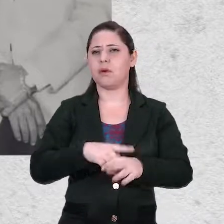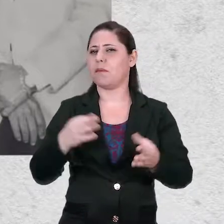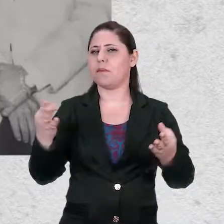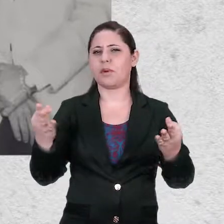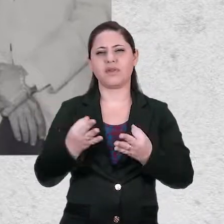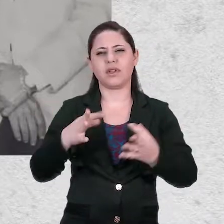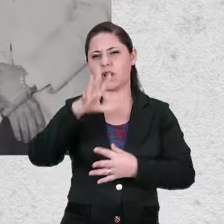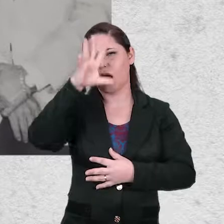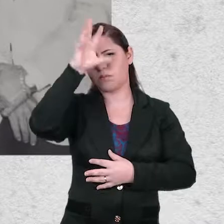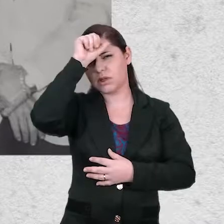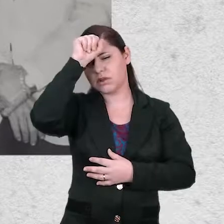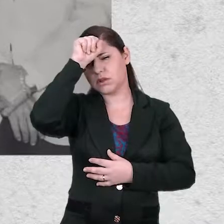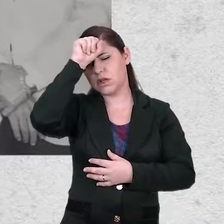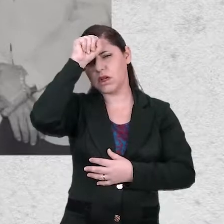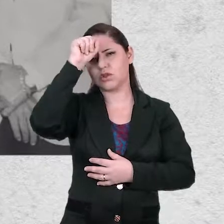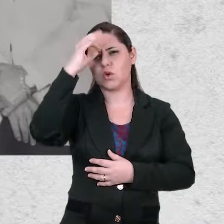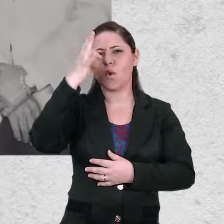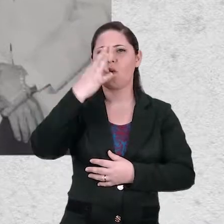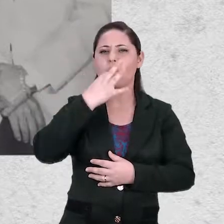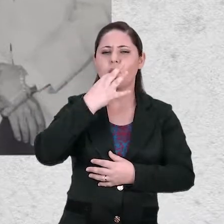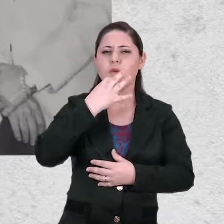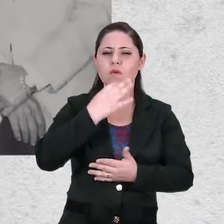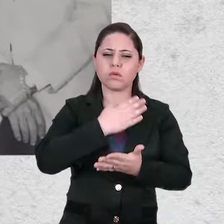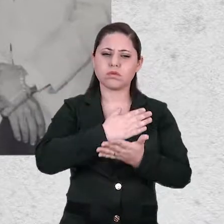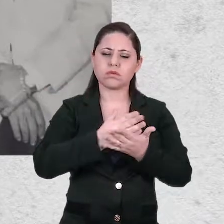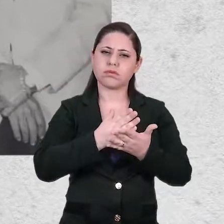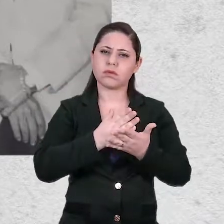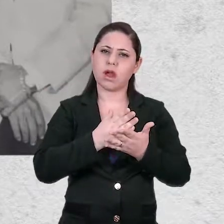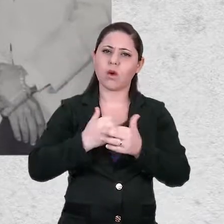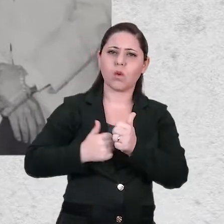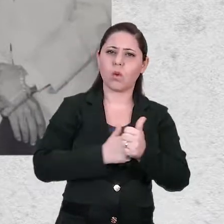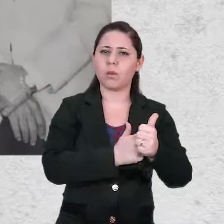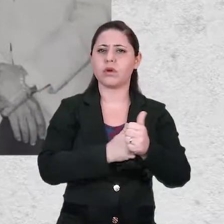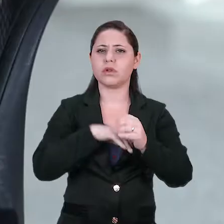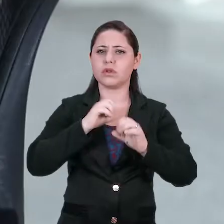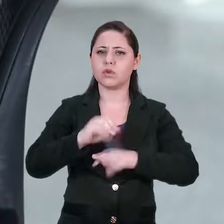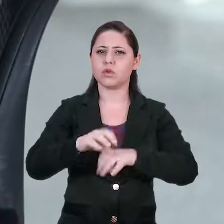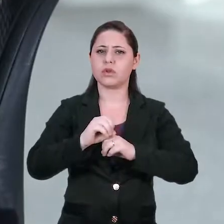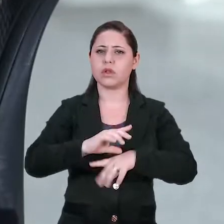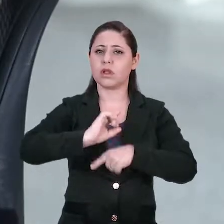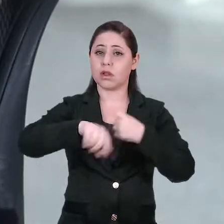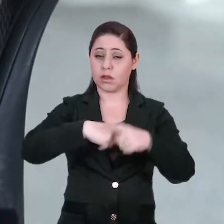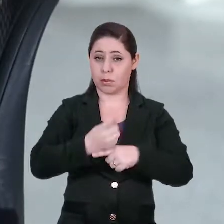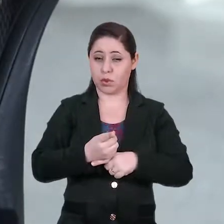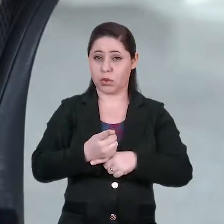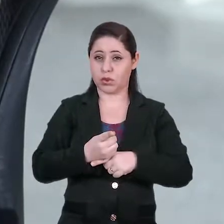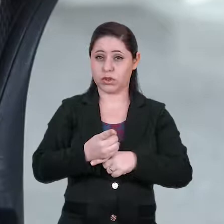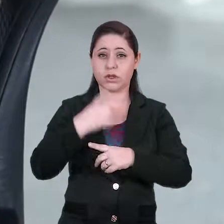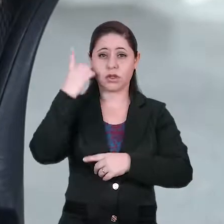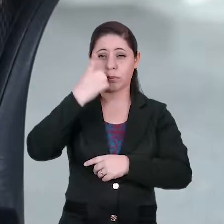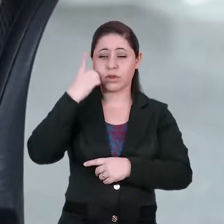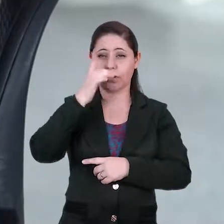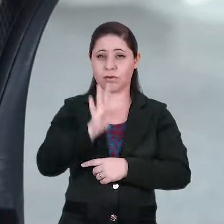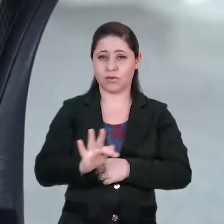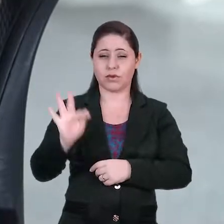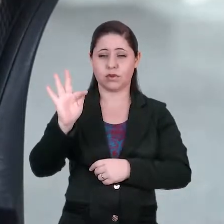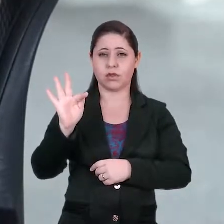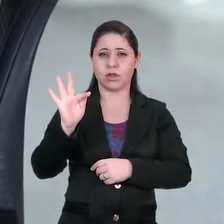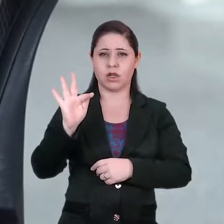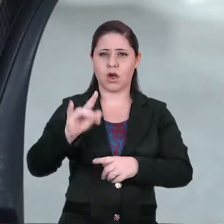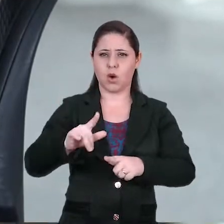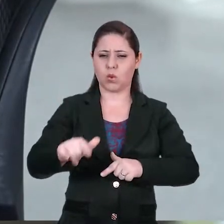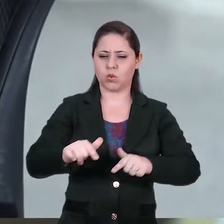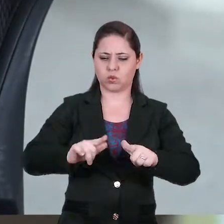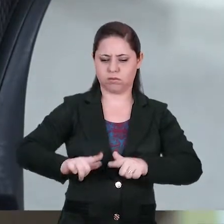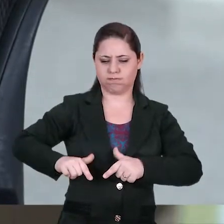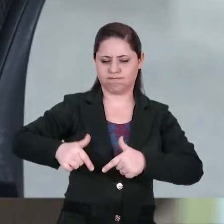de aprendizado. Continuei acompanhando a educação. Depois aí quando eu fui para ser deputada federal, a minha